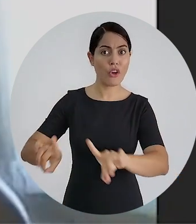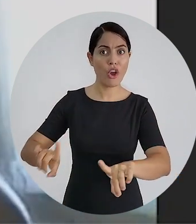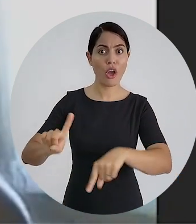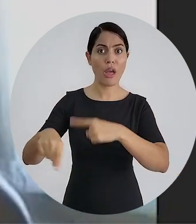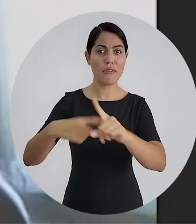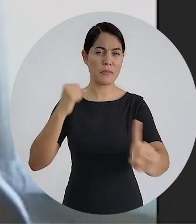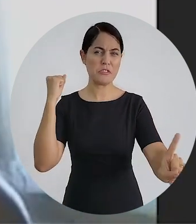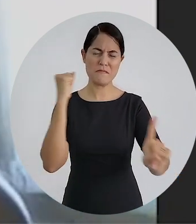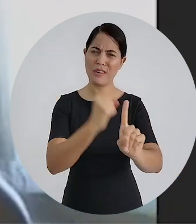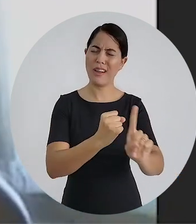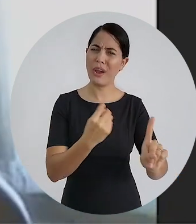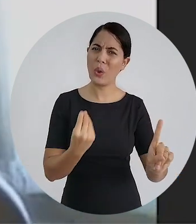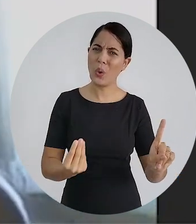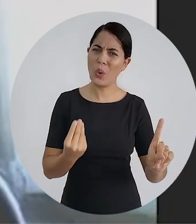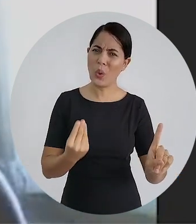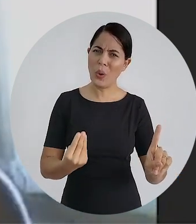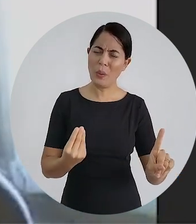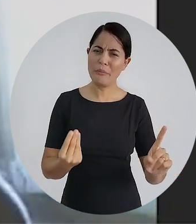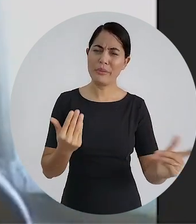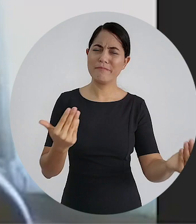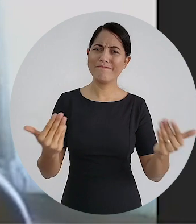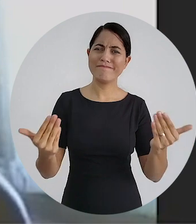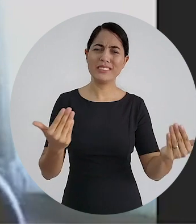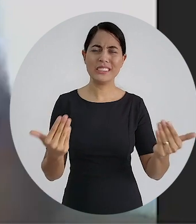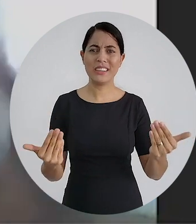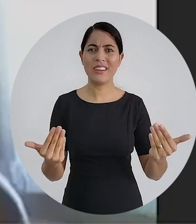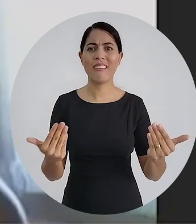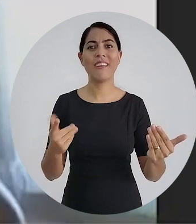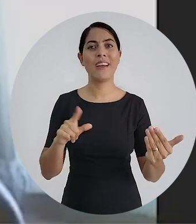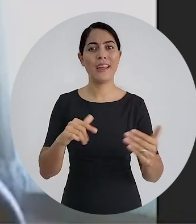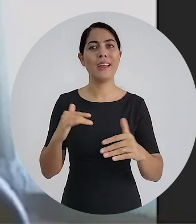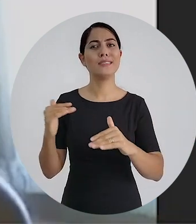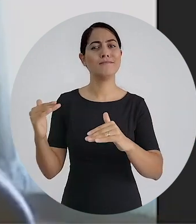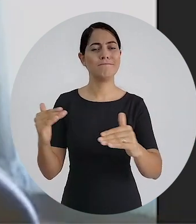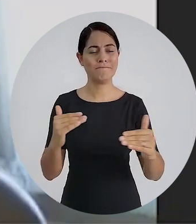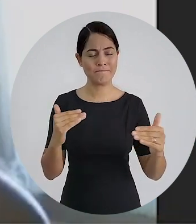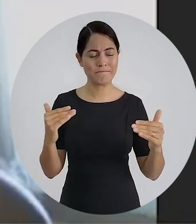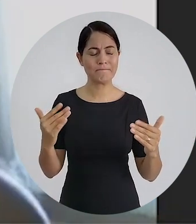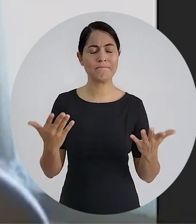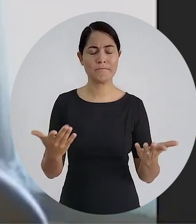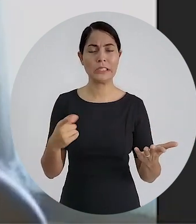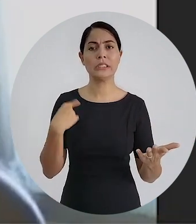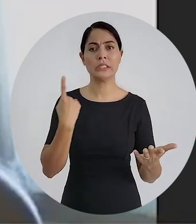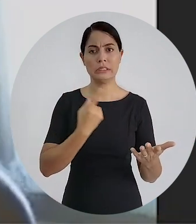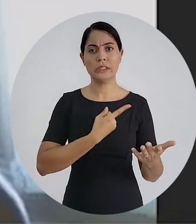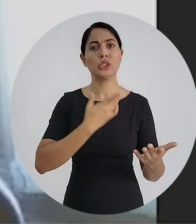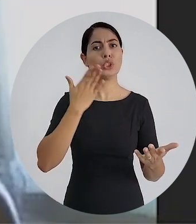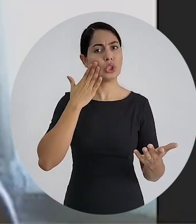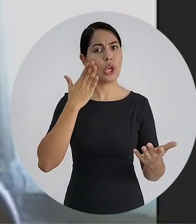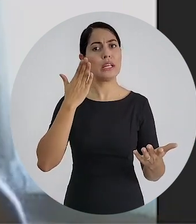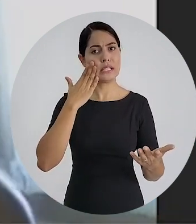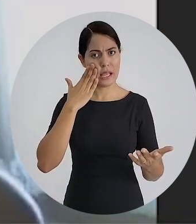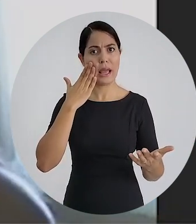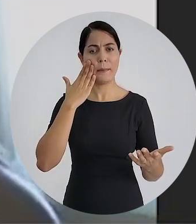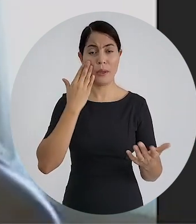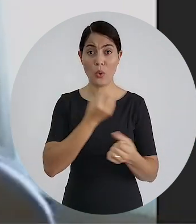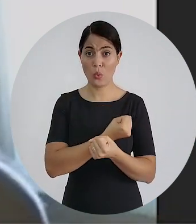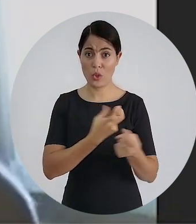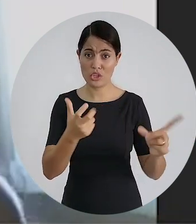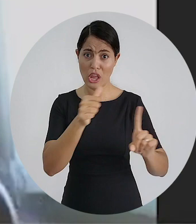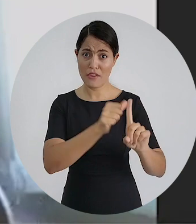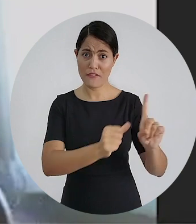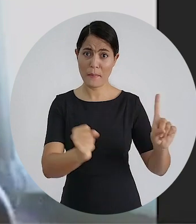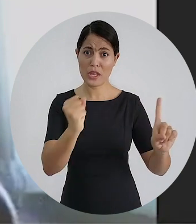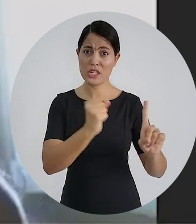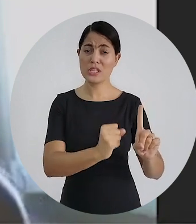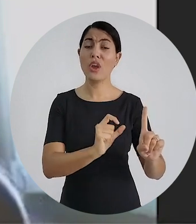que isso é o caso médio do feminicídio, é o padrão. E, em regra, a gente sabe que a maior parte dos casos de feminicídio são